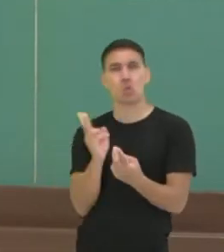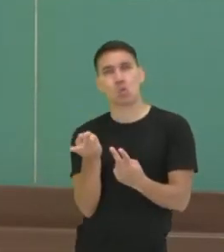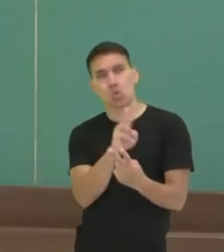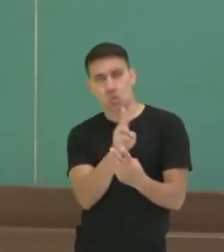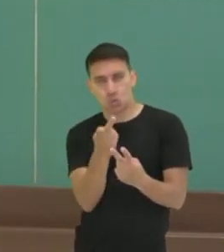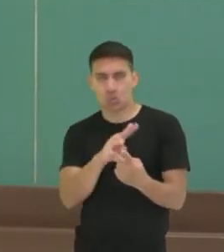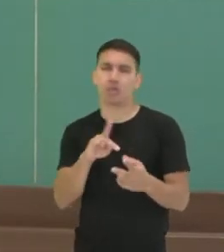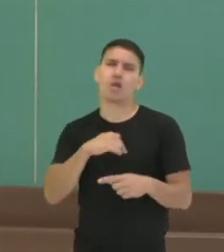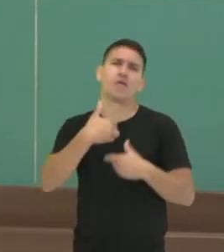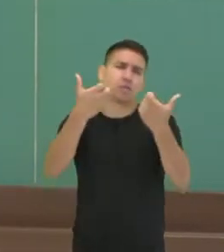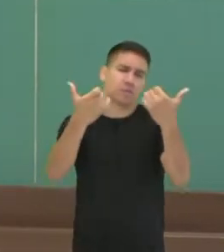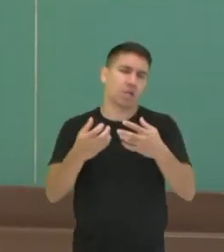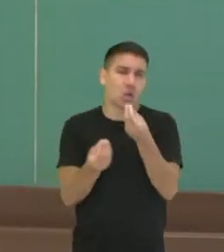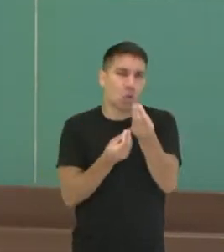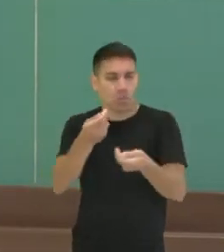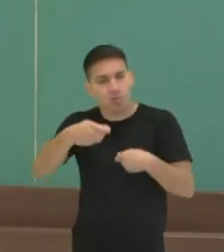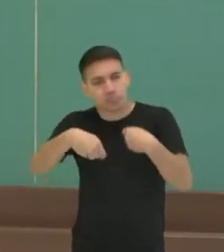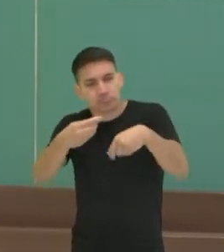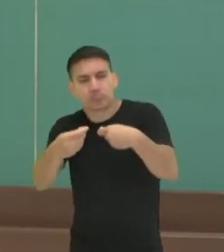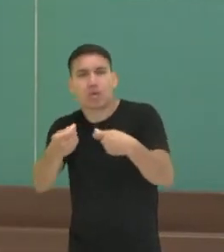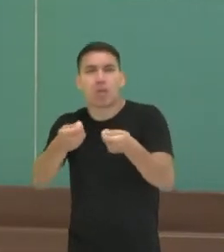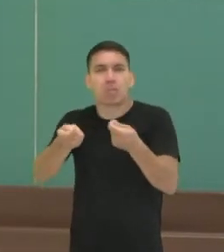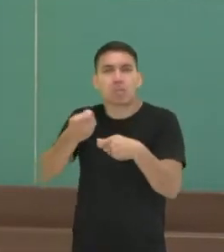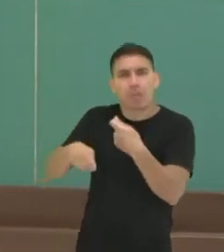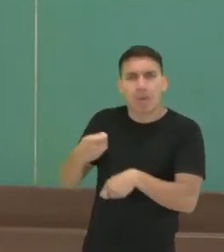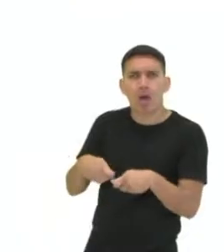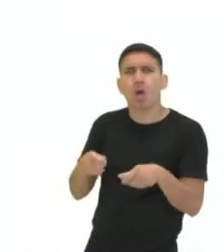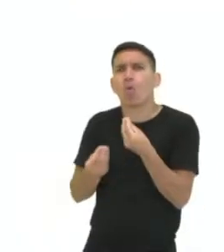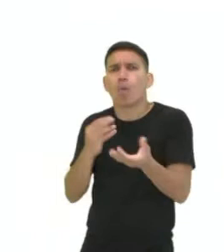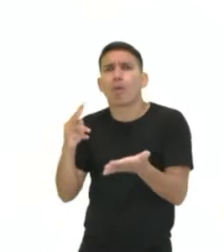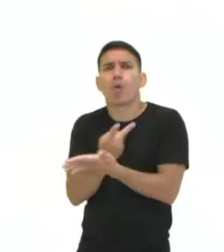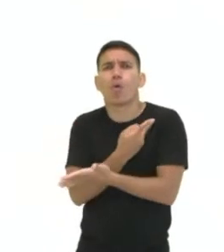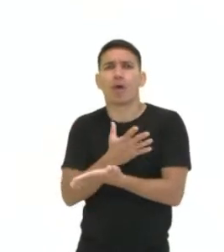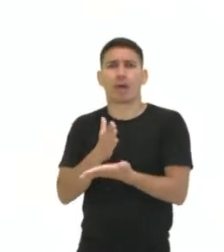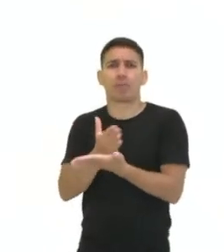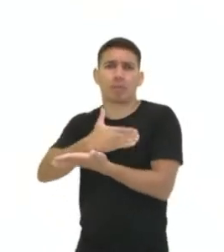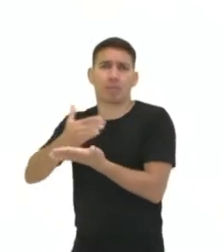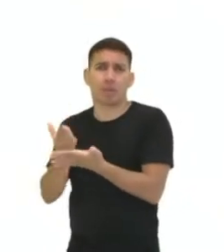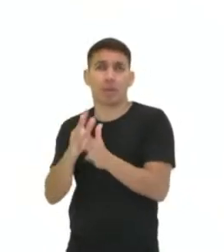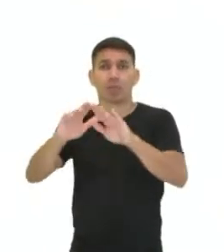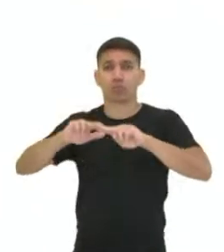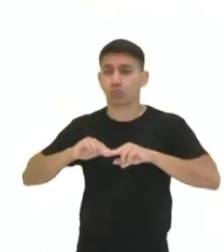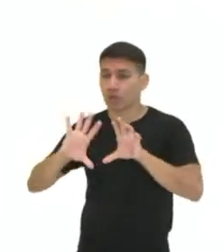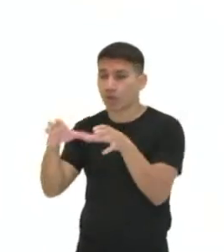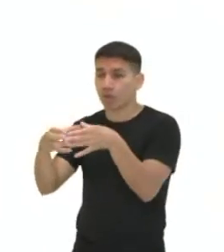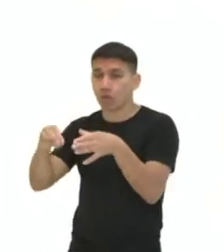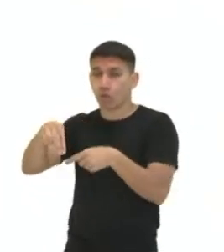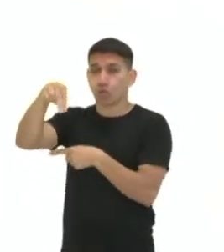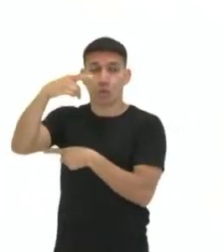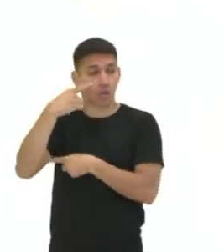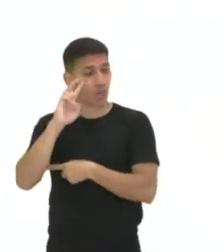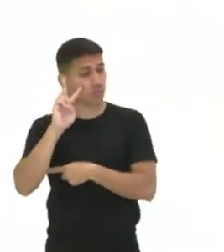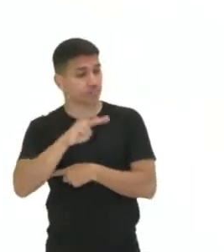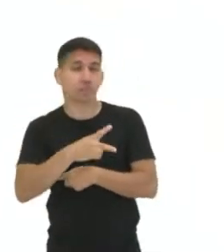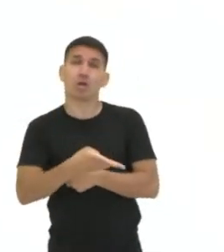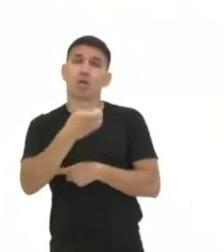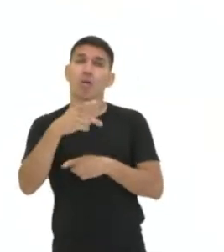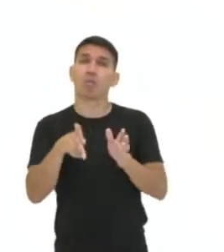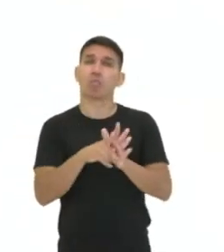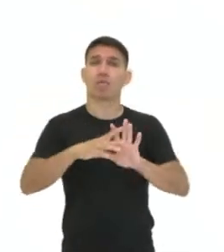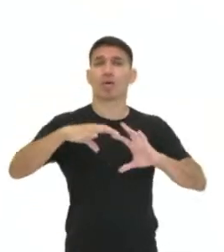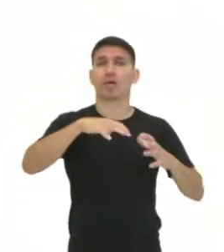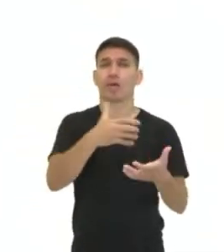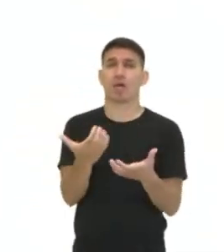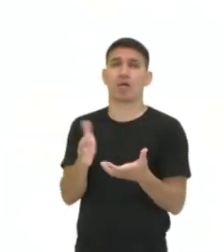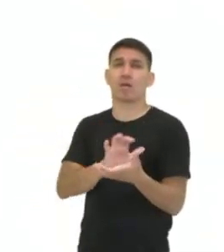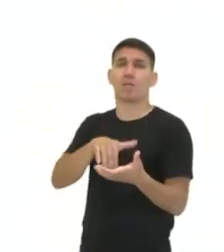administração, má organização, então o que aconteceu? Que teve essa divisão. Nessa divisão, as tribos do norte, vendo que o Império Ocidental estava mais